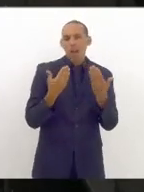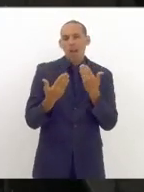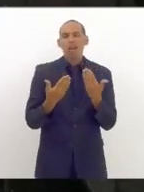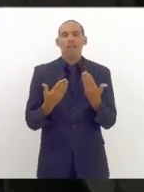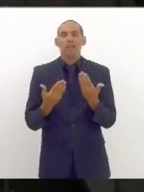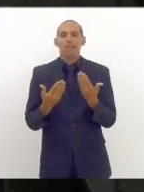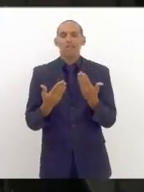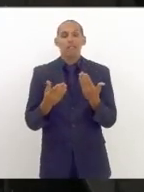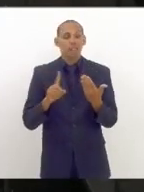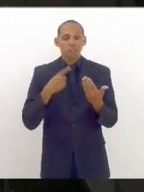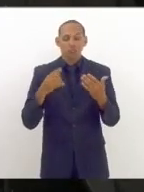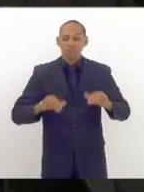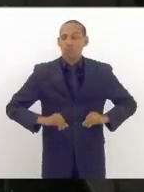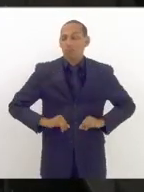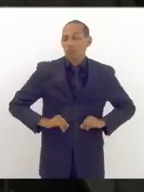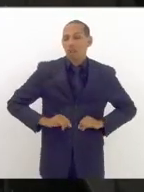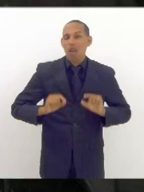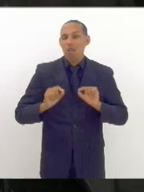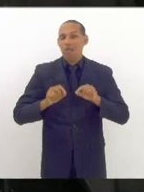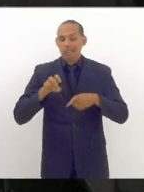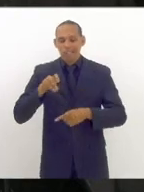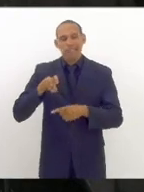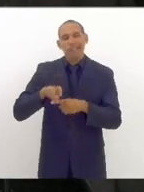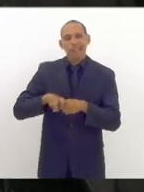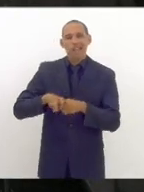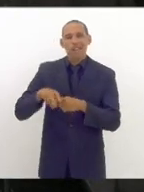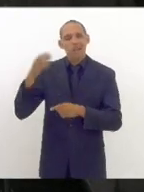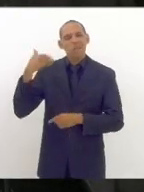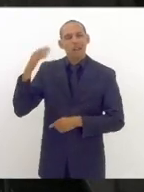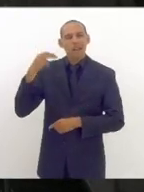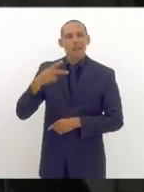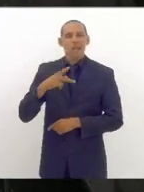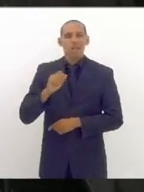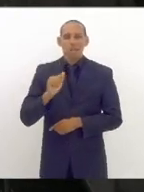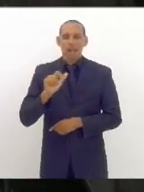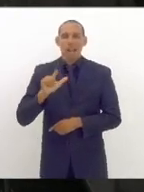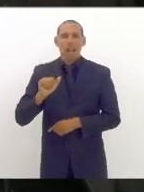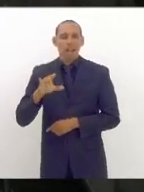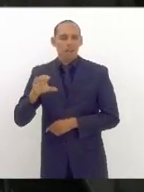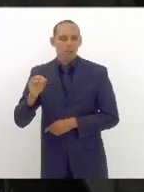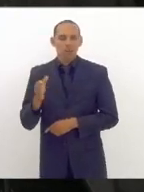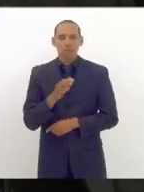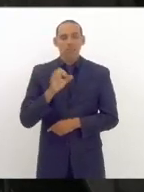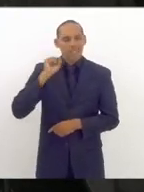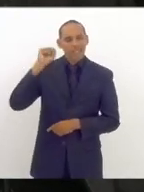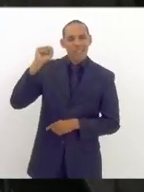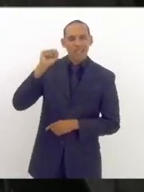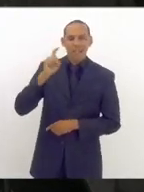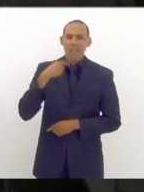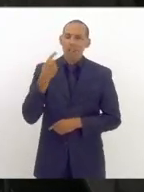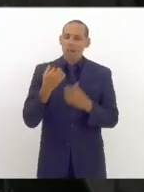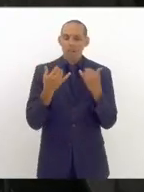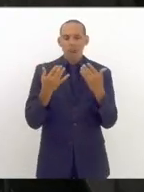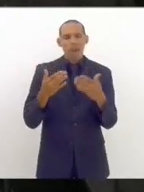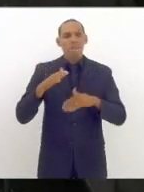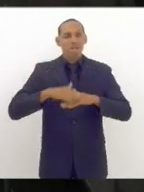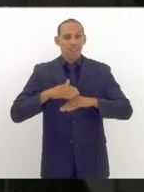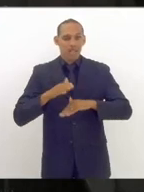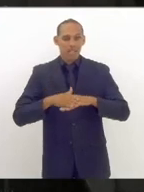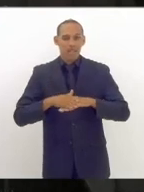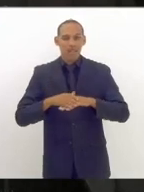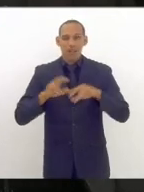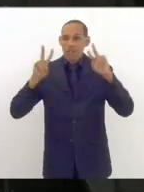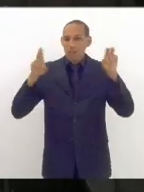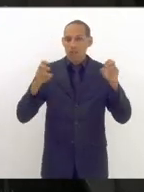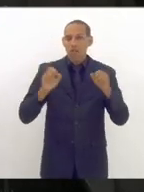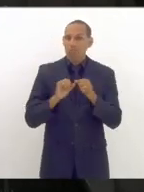Marta, quando a gente sentou no antigo Palácio Tiradentes para fazer uma audiência sobre Covid-19, e eu falei que ia